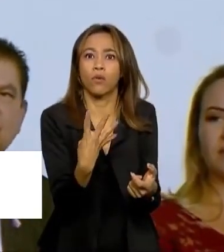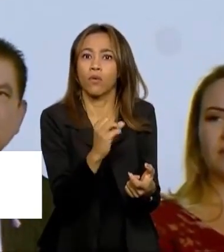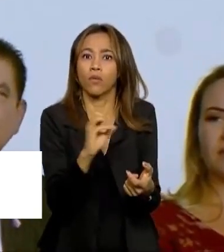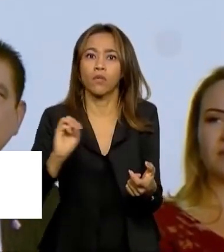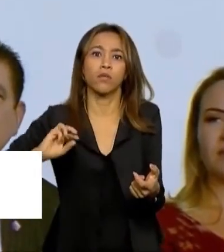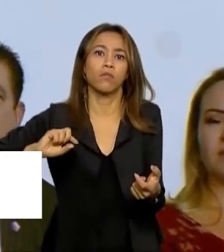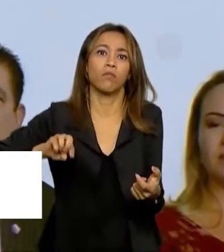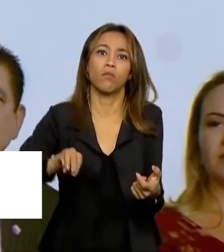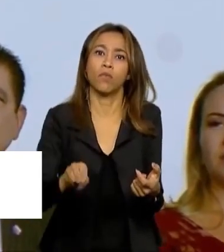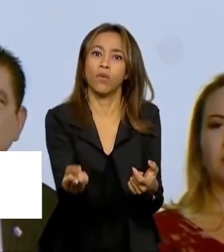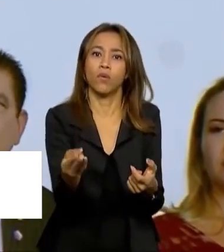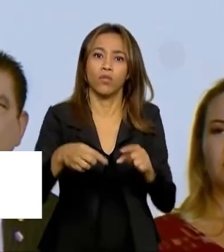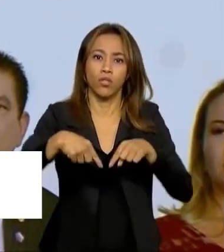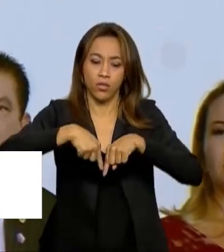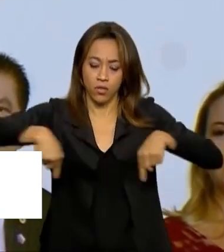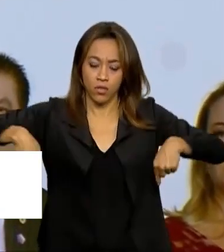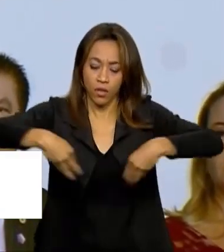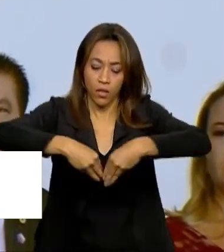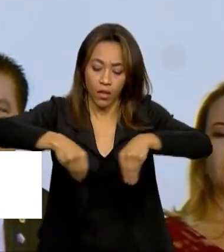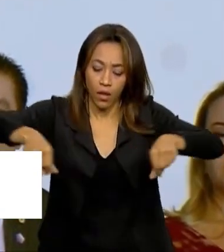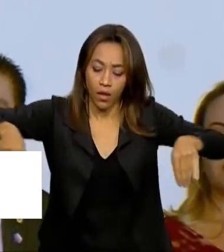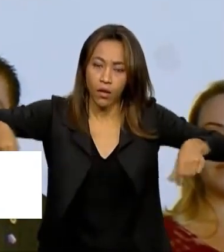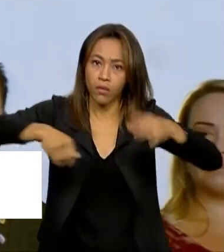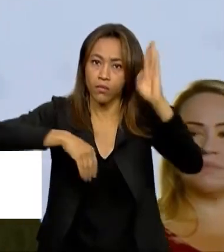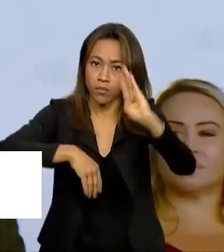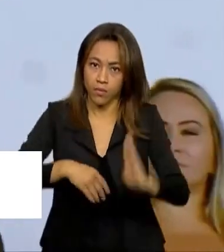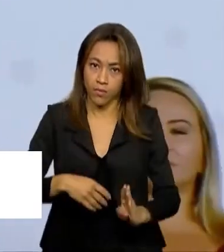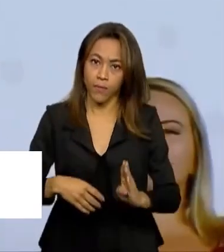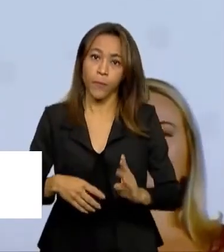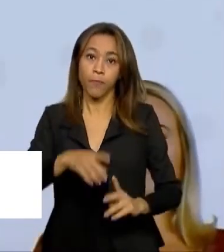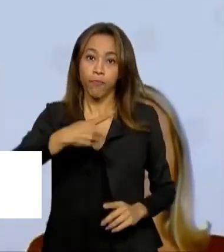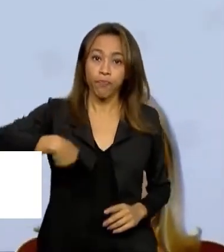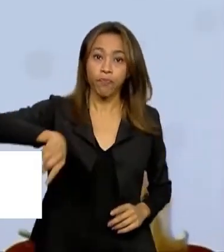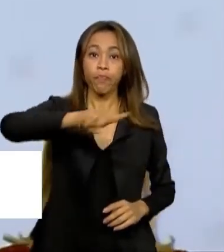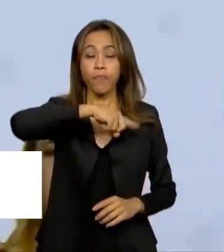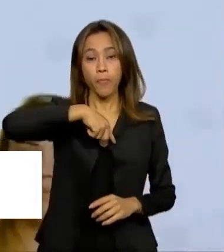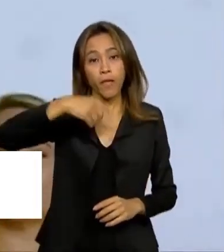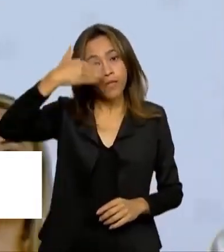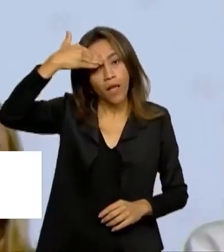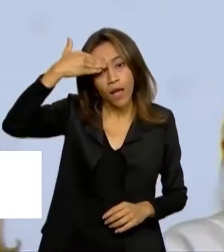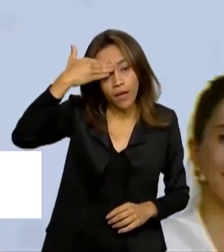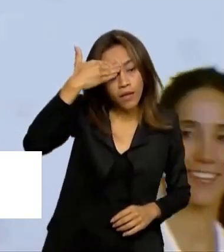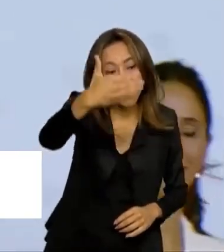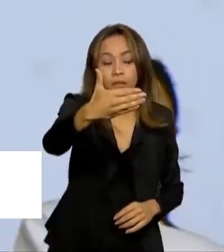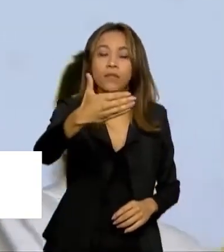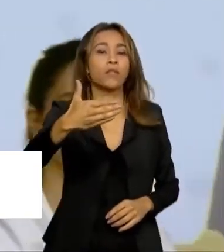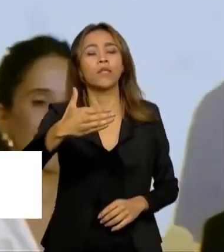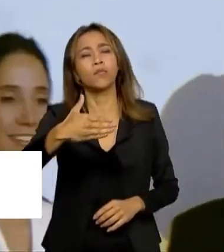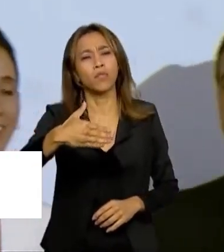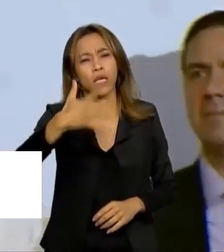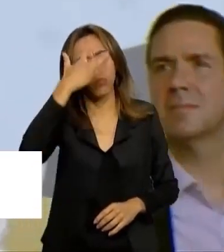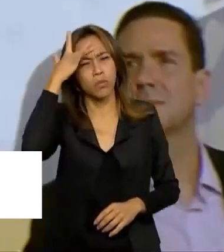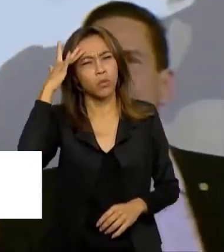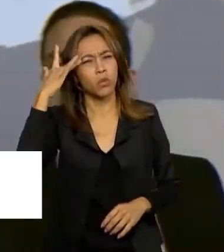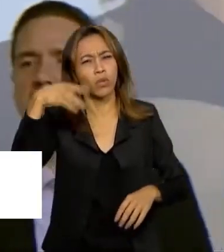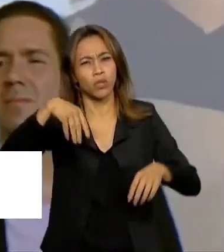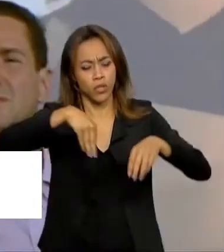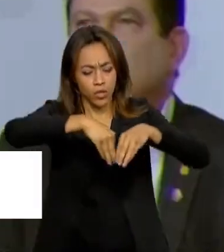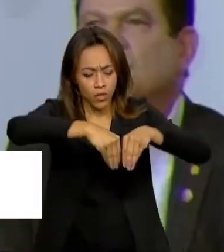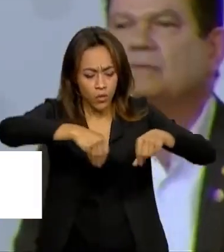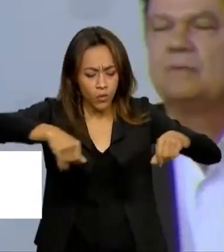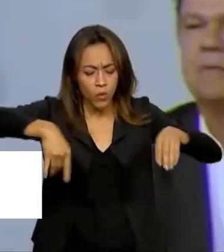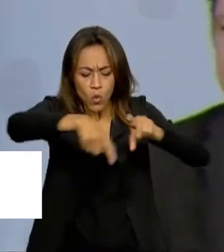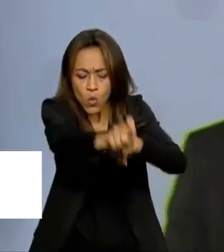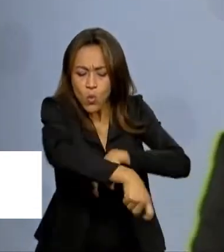100 hectares. Nós somos gratos aos grandes produtores rurais que